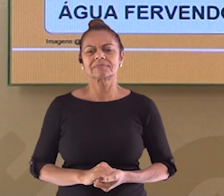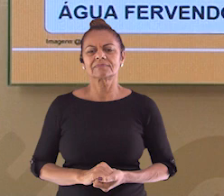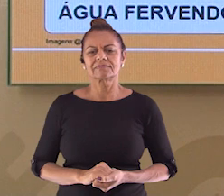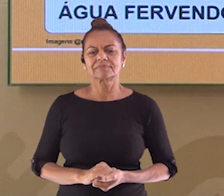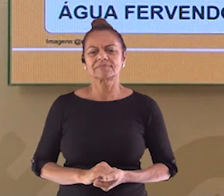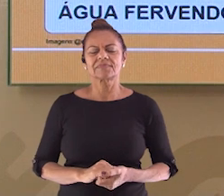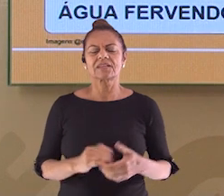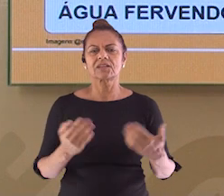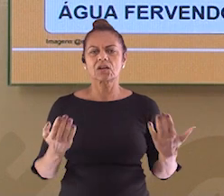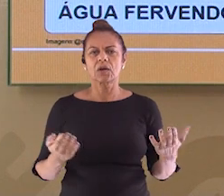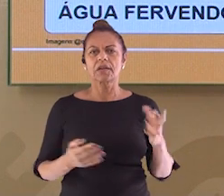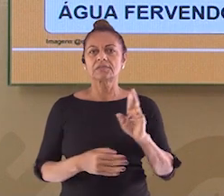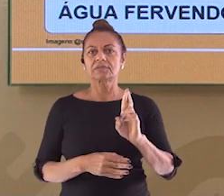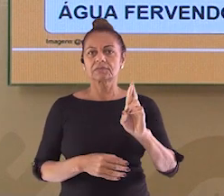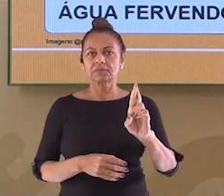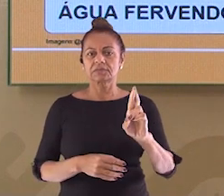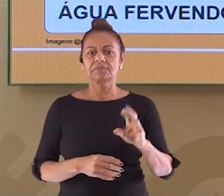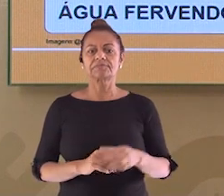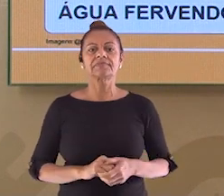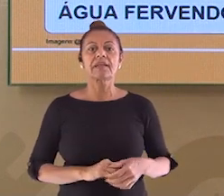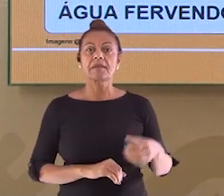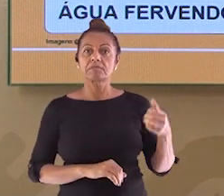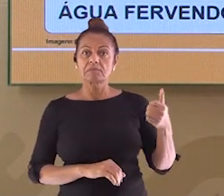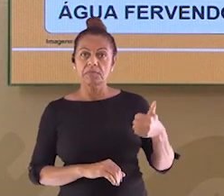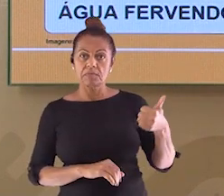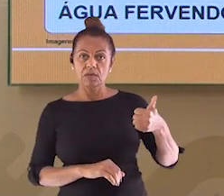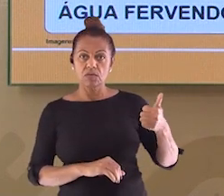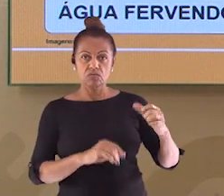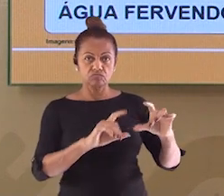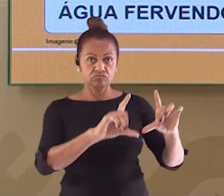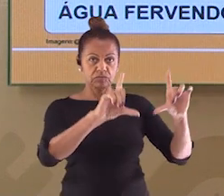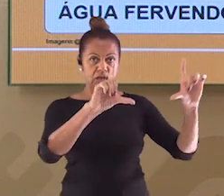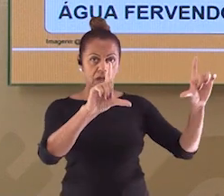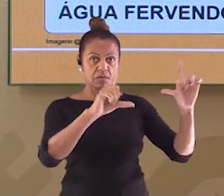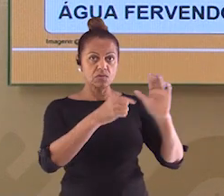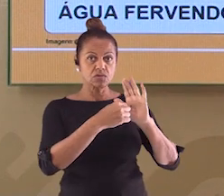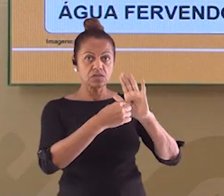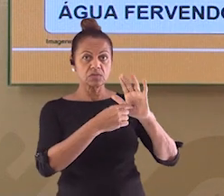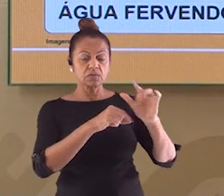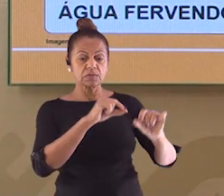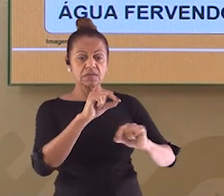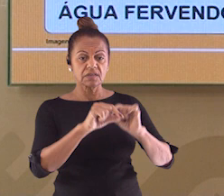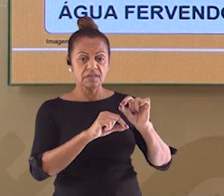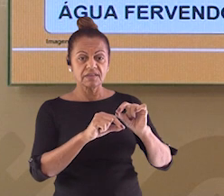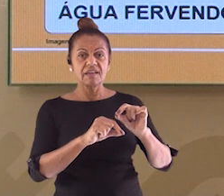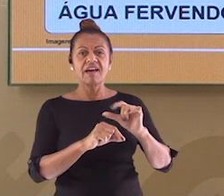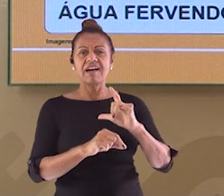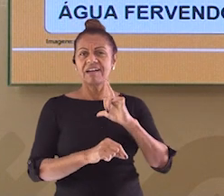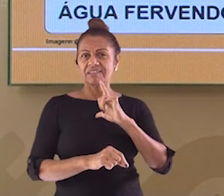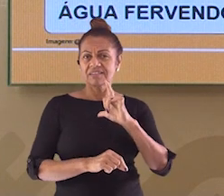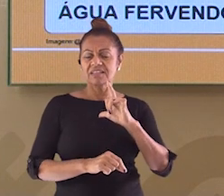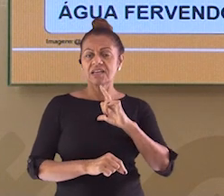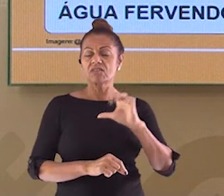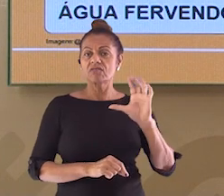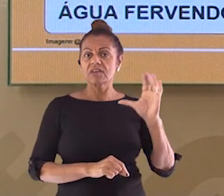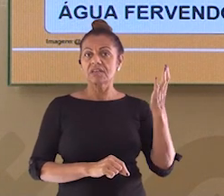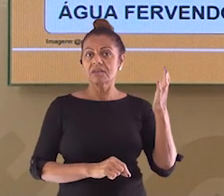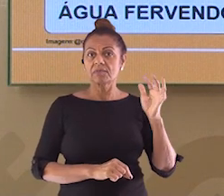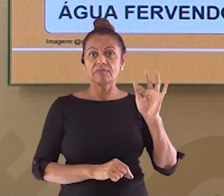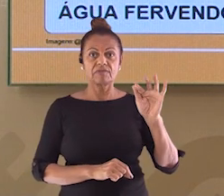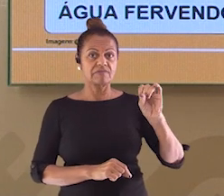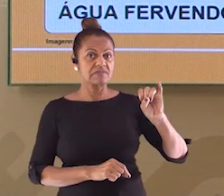Vamos para a correção. Bom, na primeira situação aqui, é uma situação em que envolve sim um